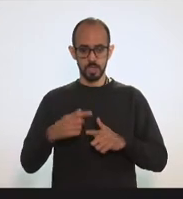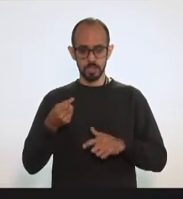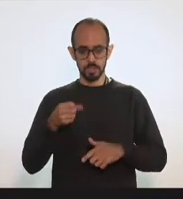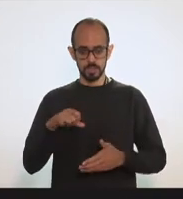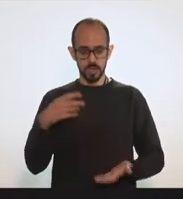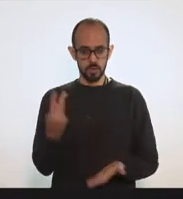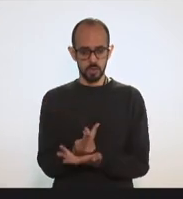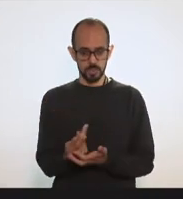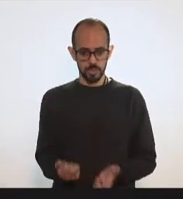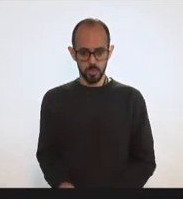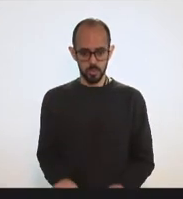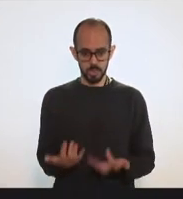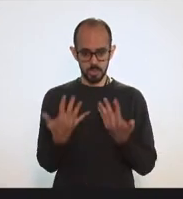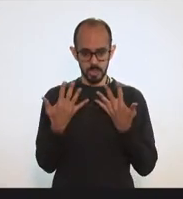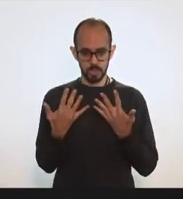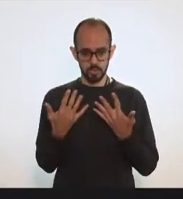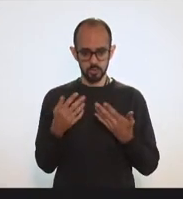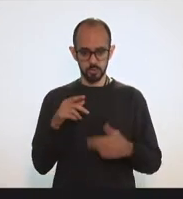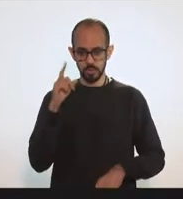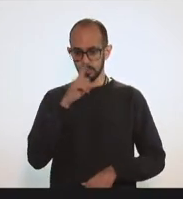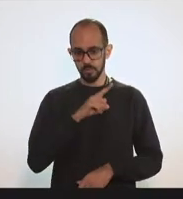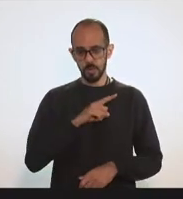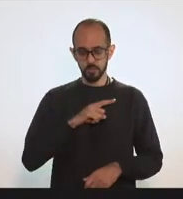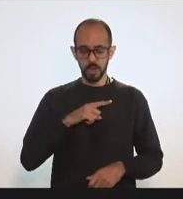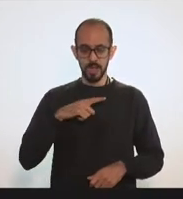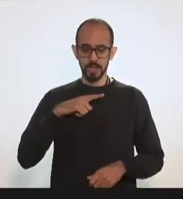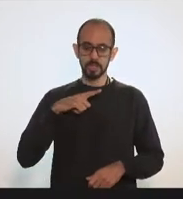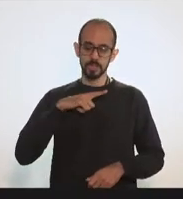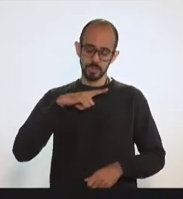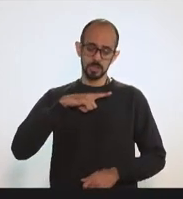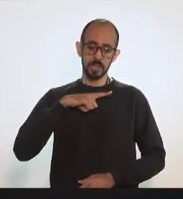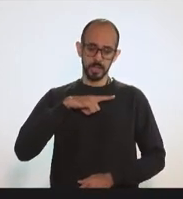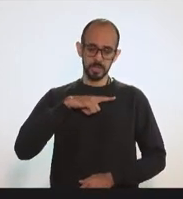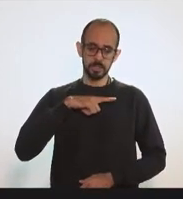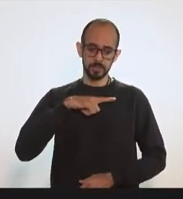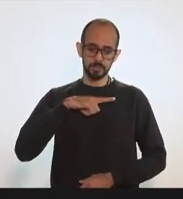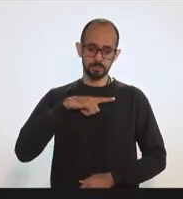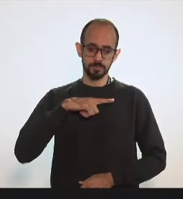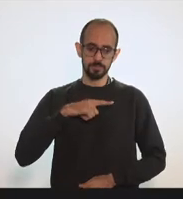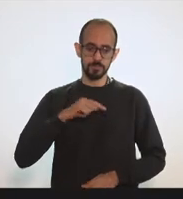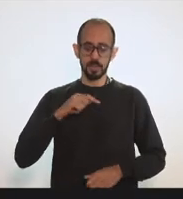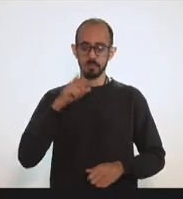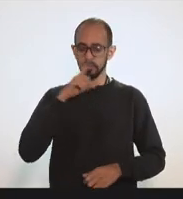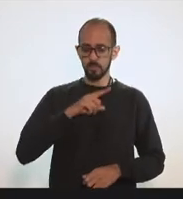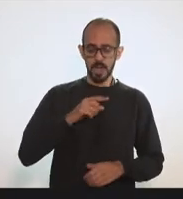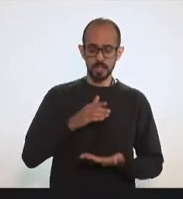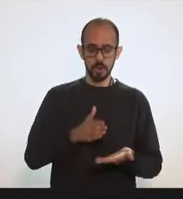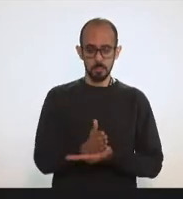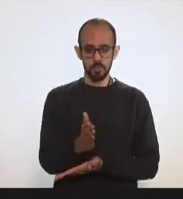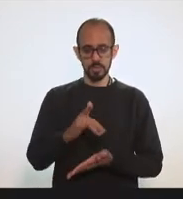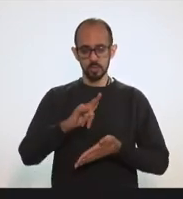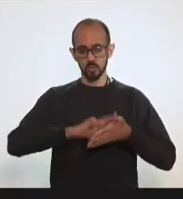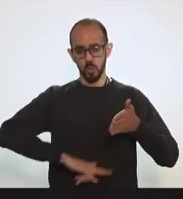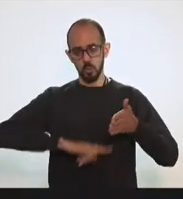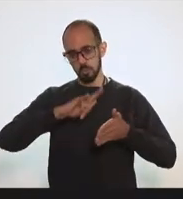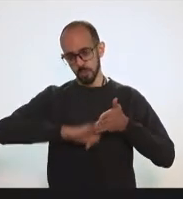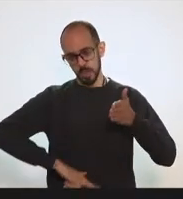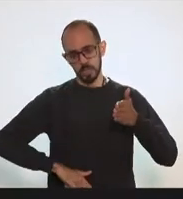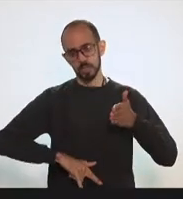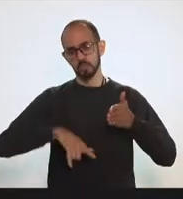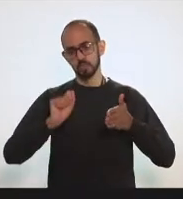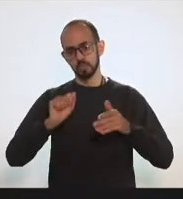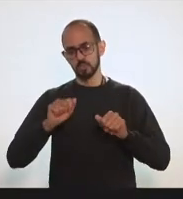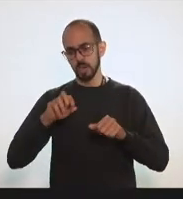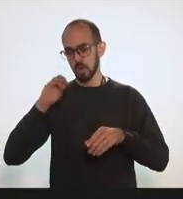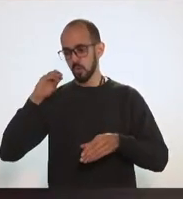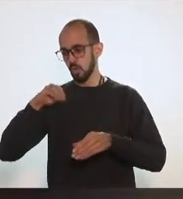erro de engenharia, inclusive erro de assinatura de laudos e tudo mais, de aprovações para a instalação do